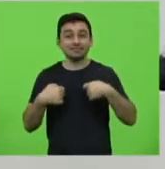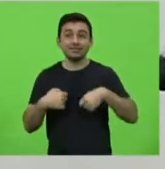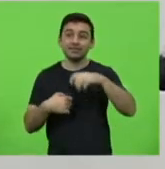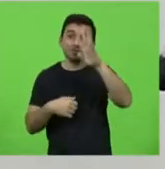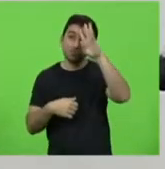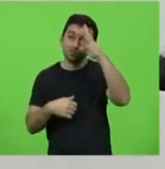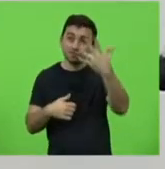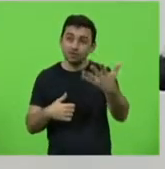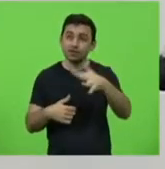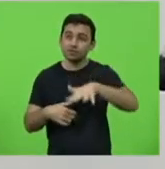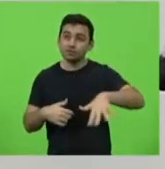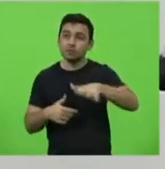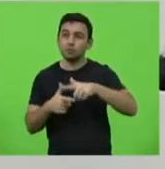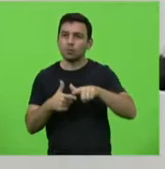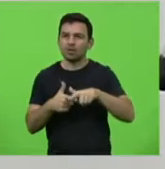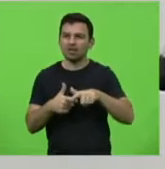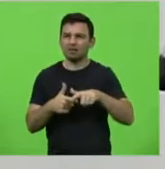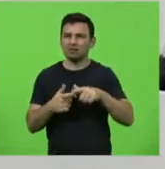Não é